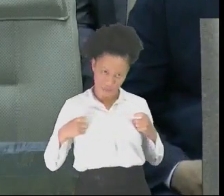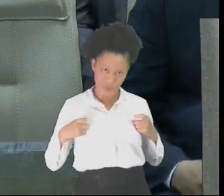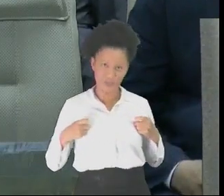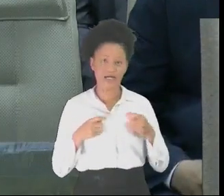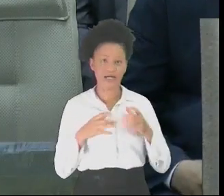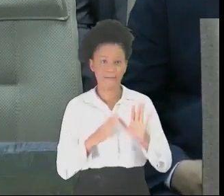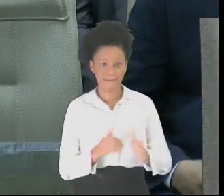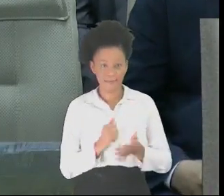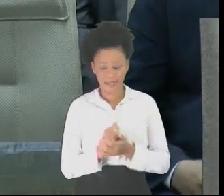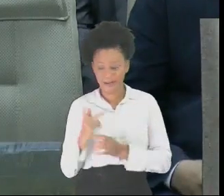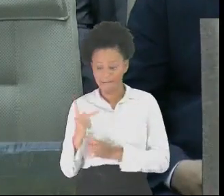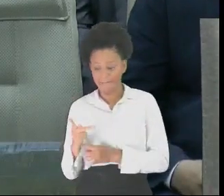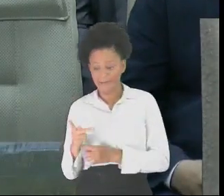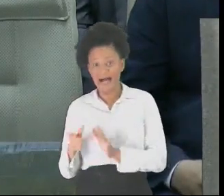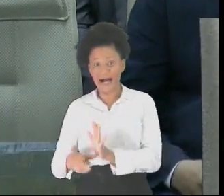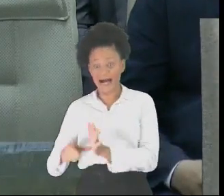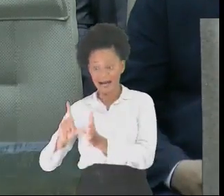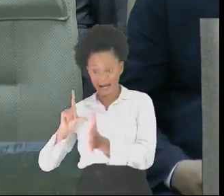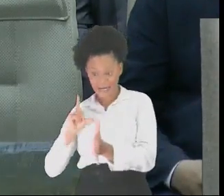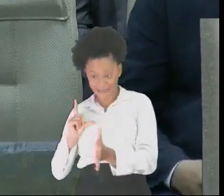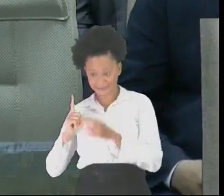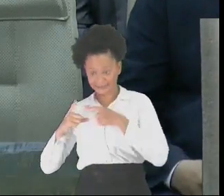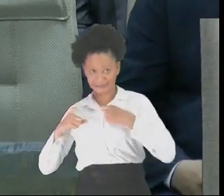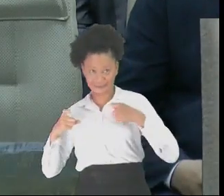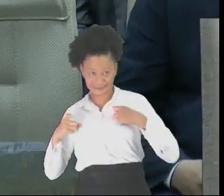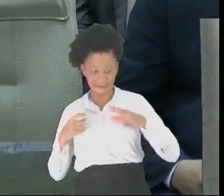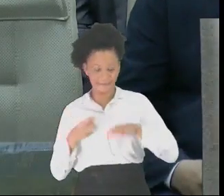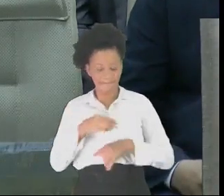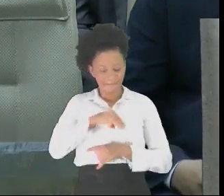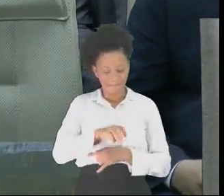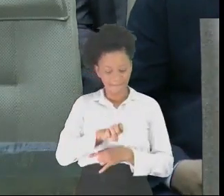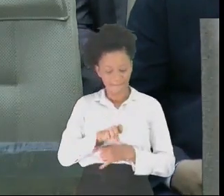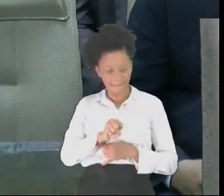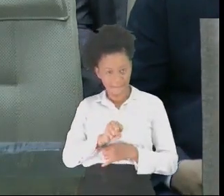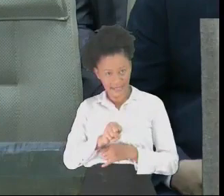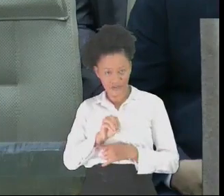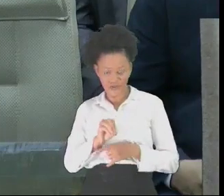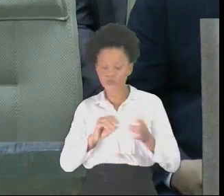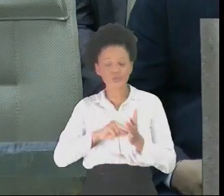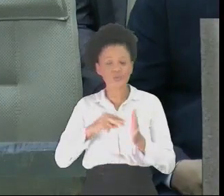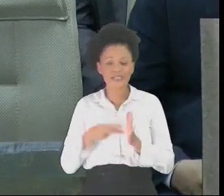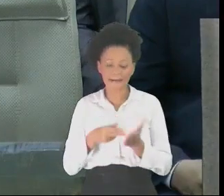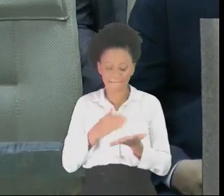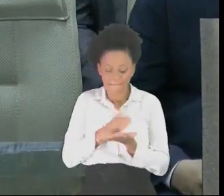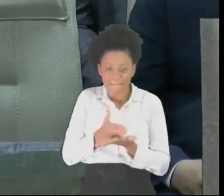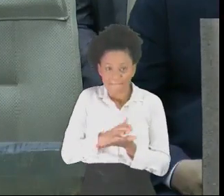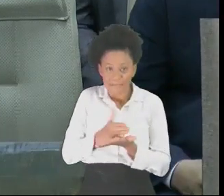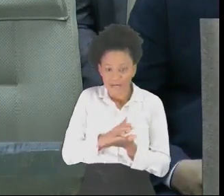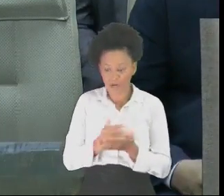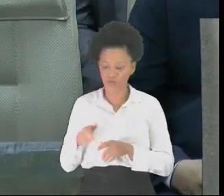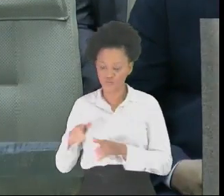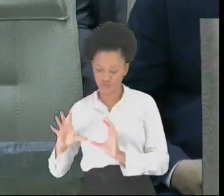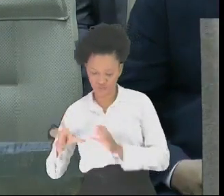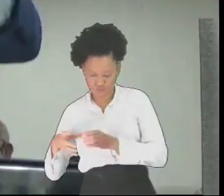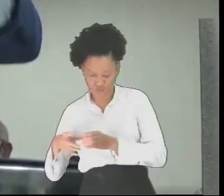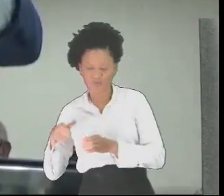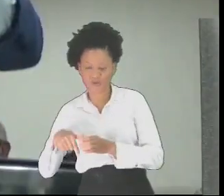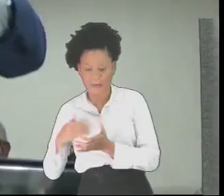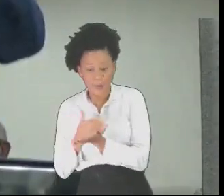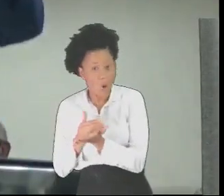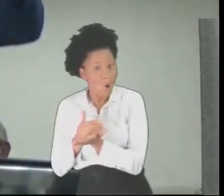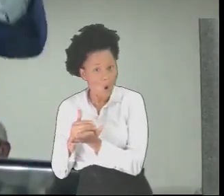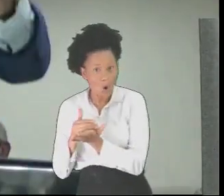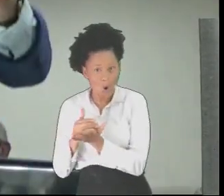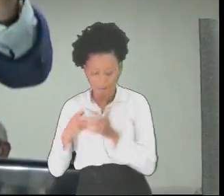os pré-tribulacionistas e os meso. Meso quer dizer meio. Alguns dizem que a igreja vai no princípio,